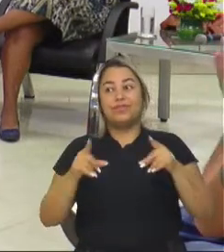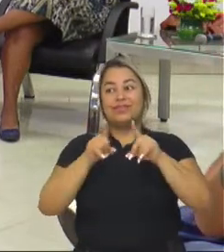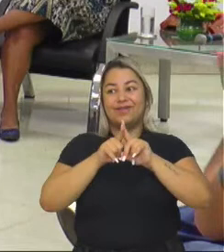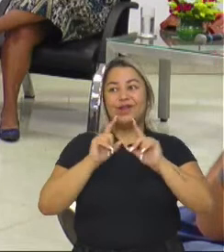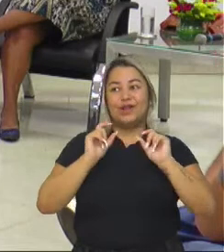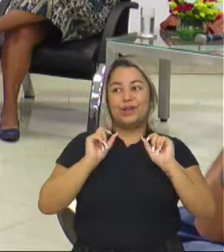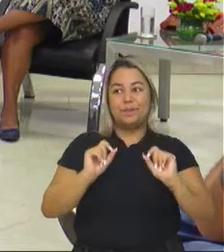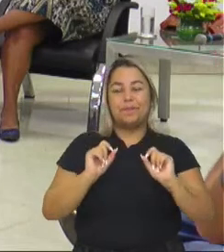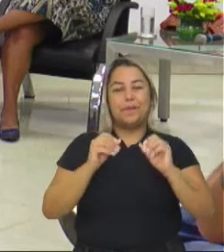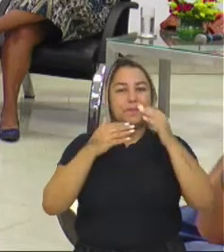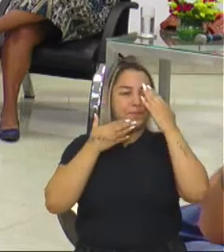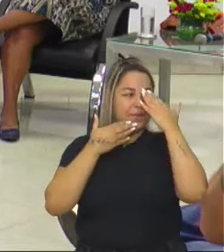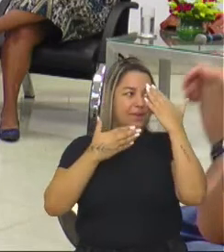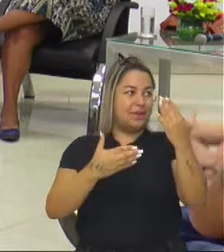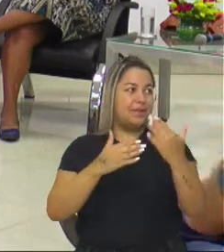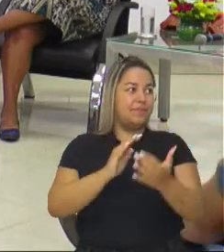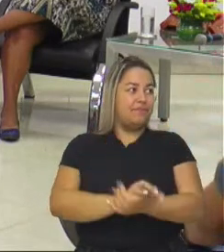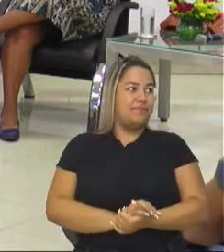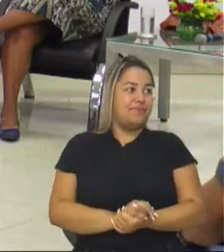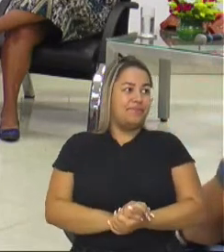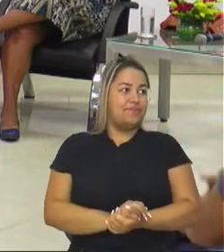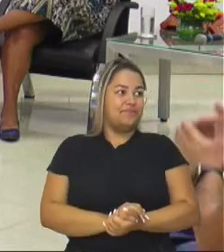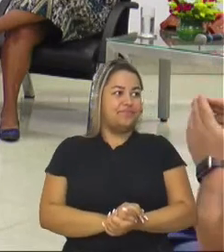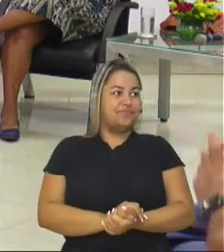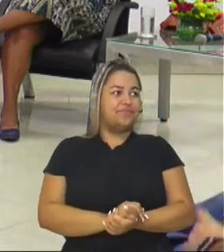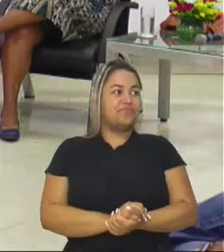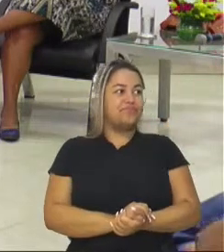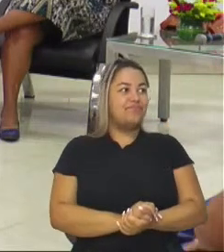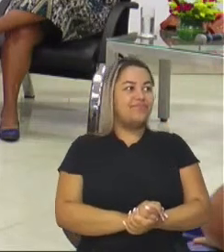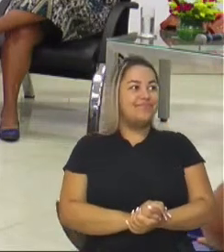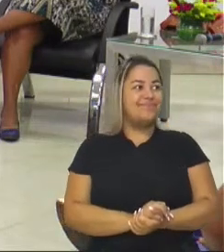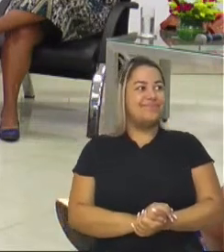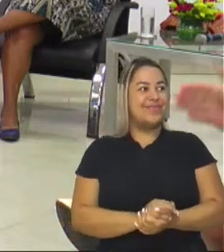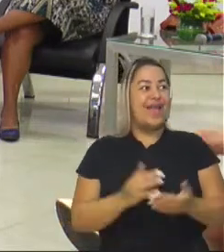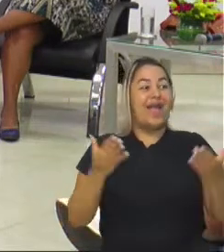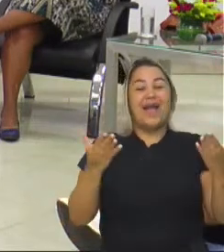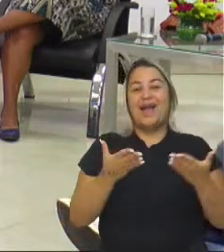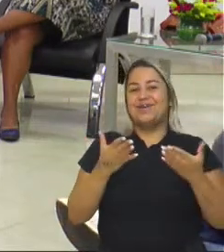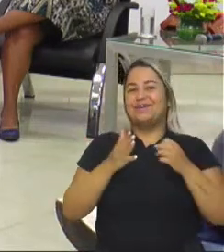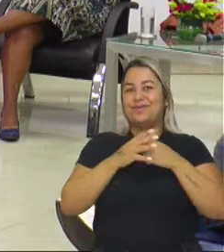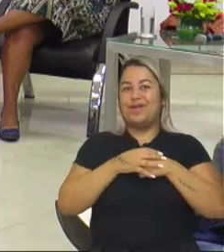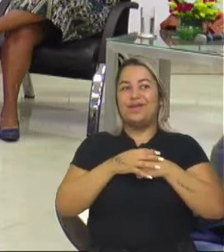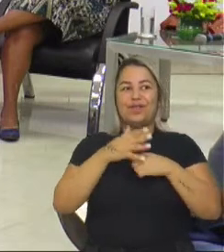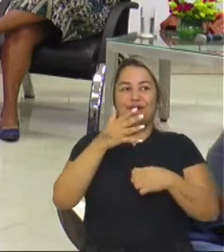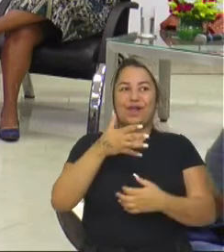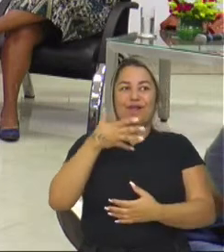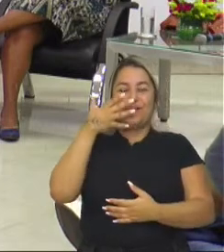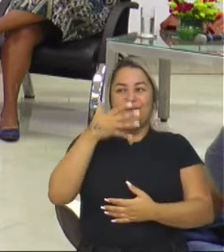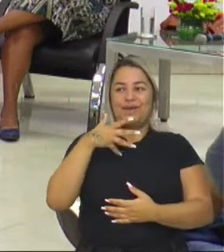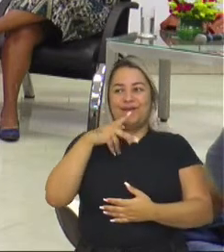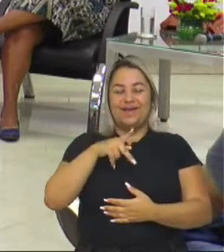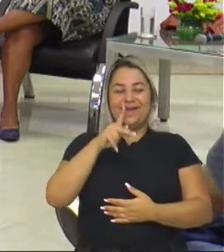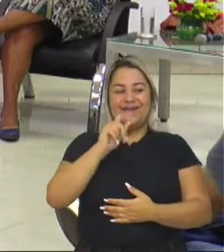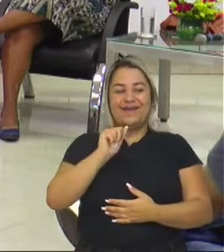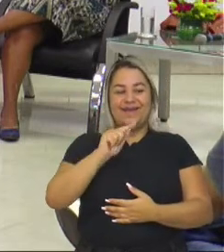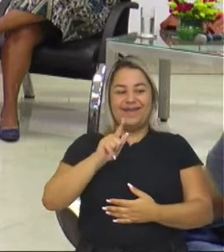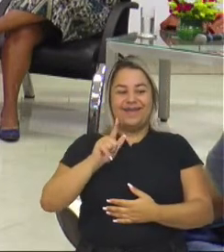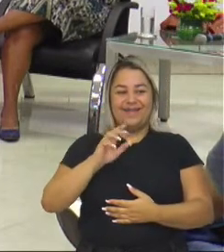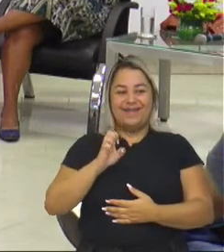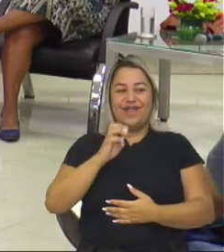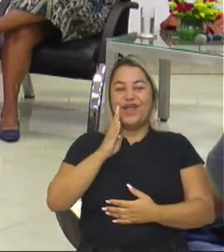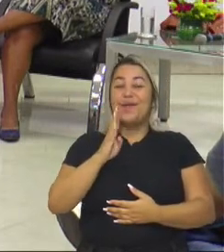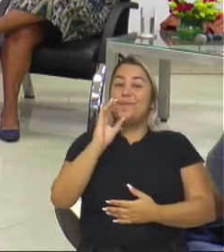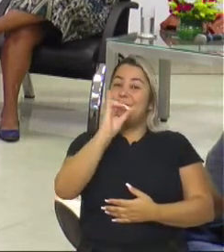cura coletiva. Muito obrigada. E agora, discretamente, a gente passa para Caleb.